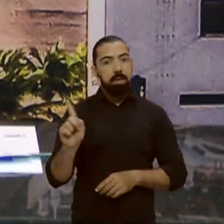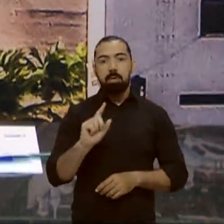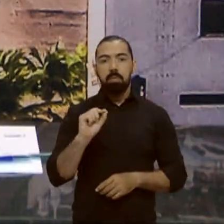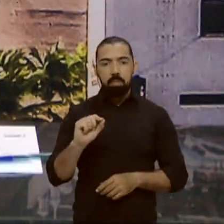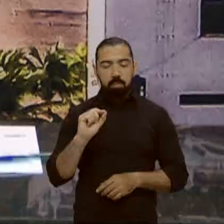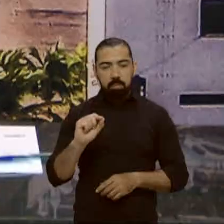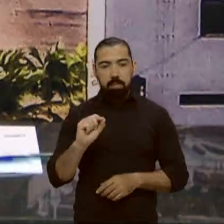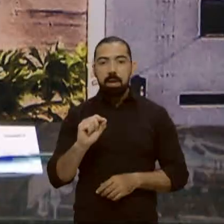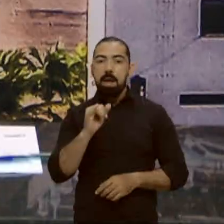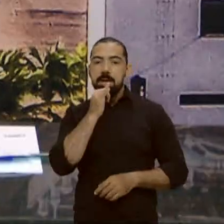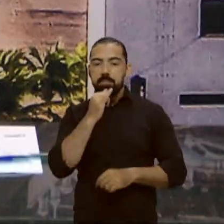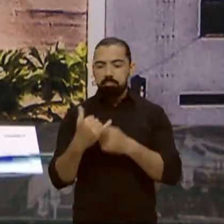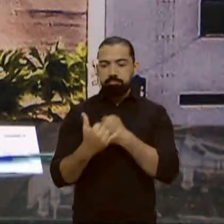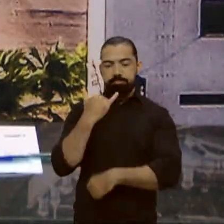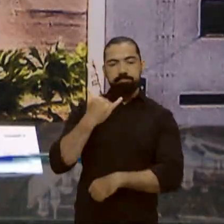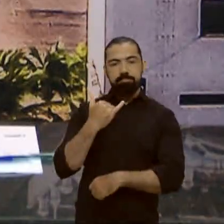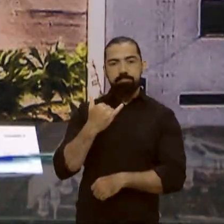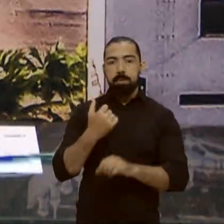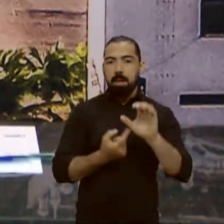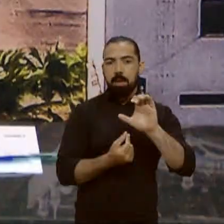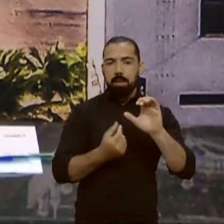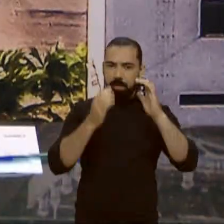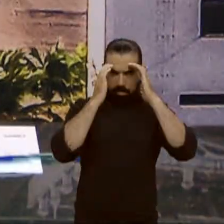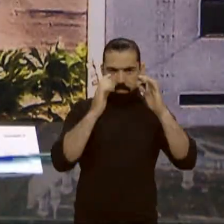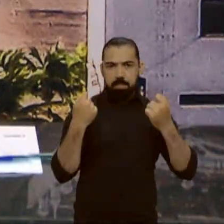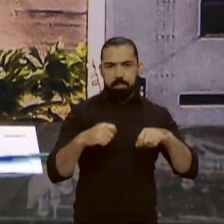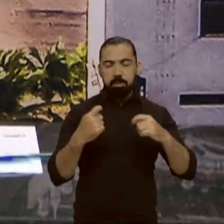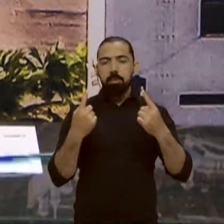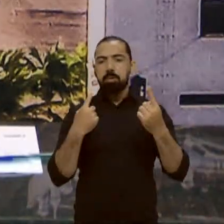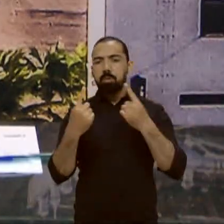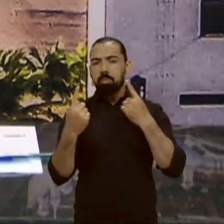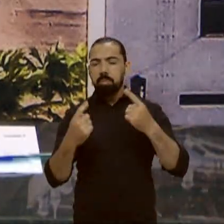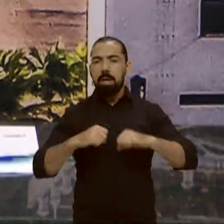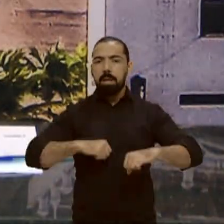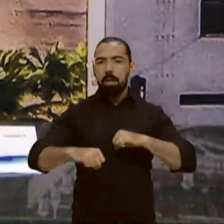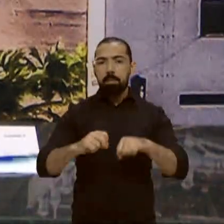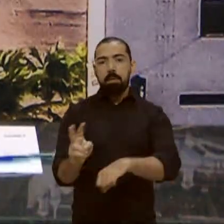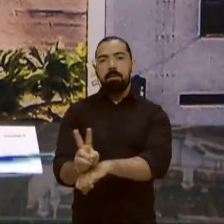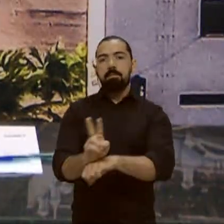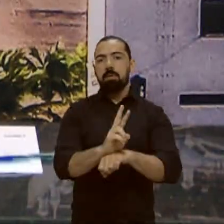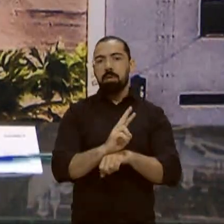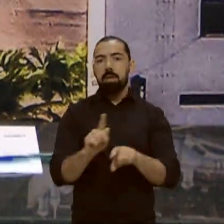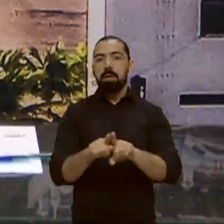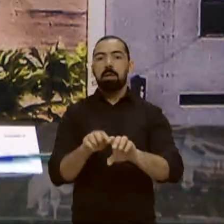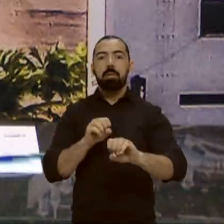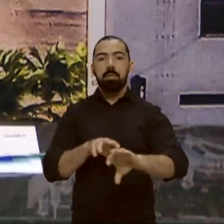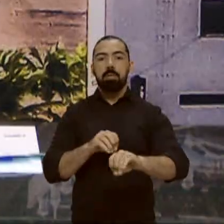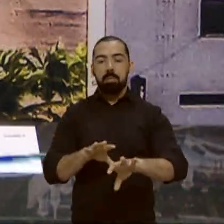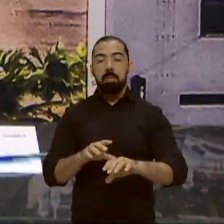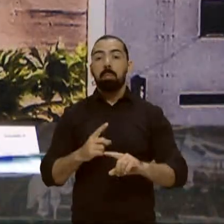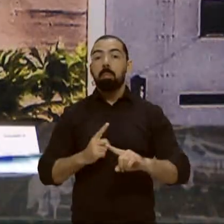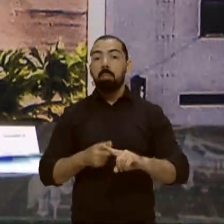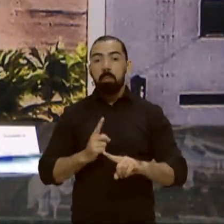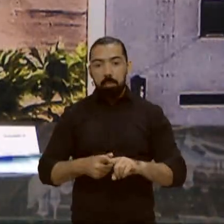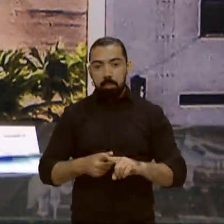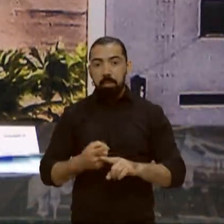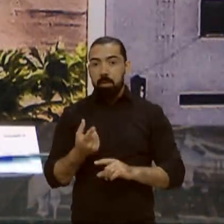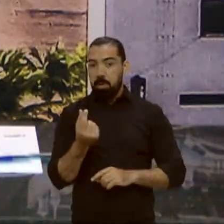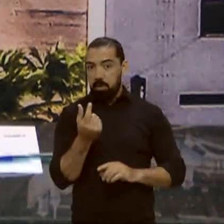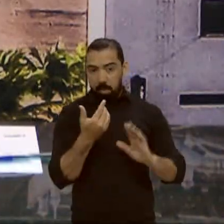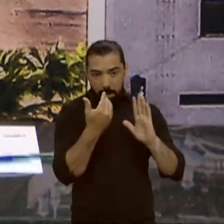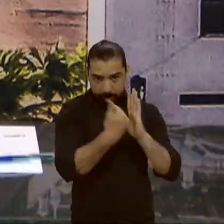práticas enganosas. Precisamos discutir, debater, fiscalizar e educar para que promoções sejam de